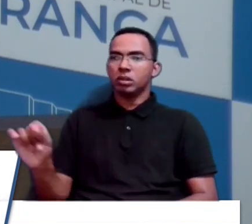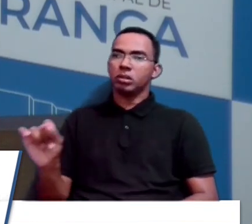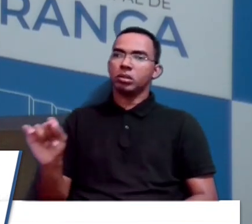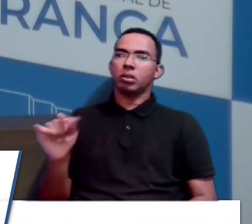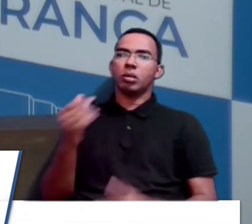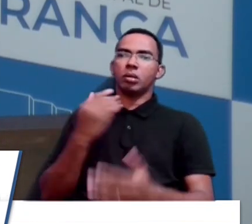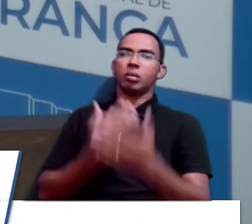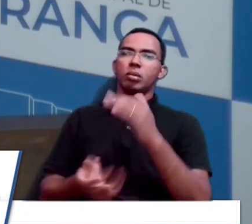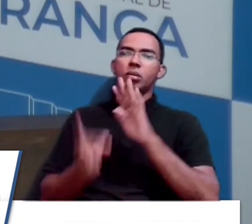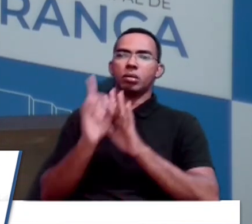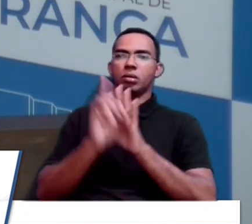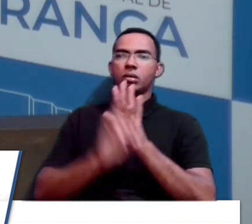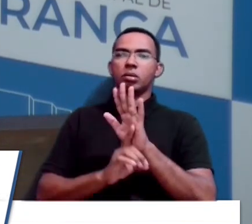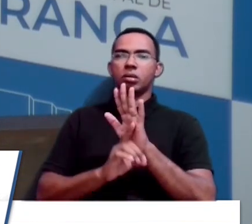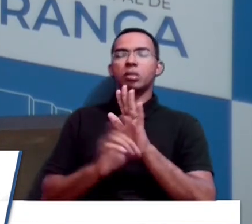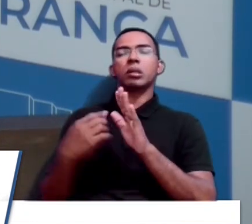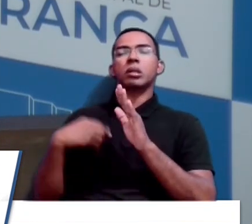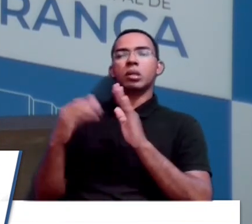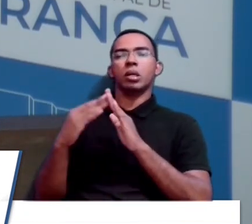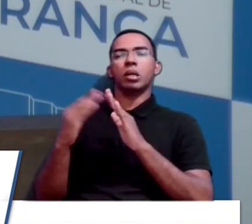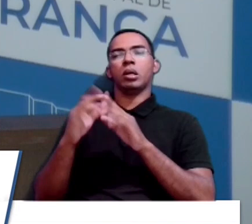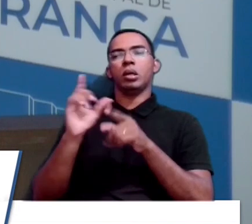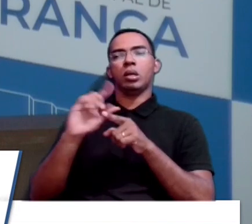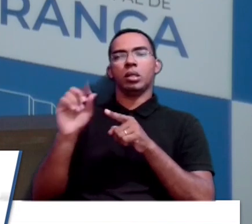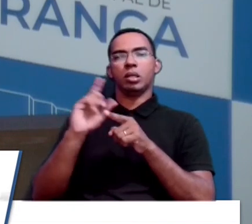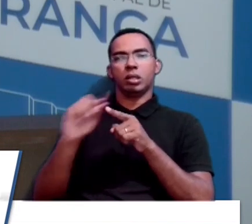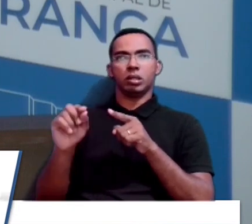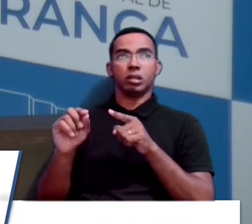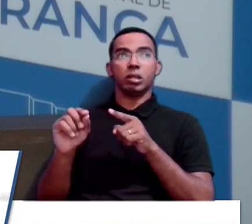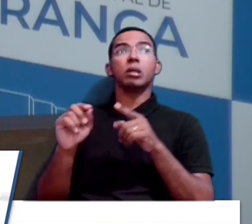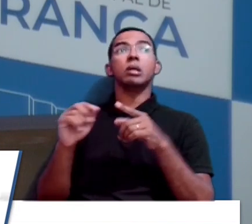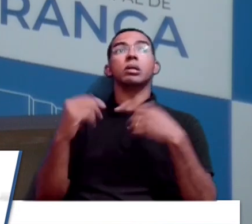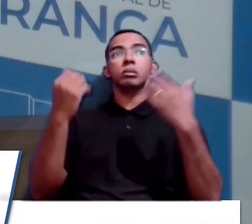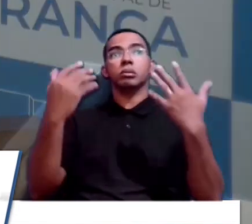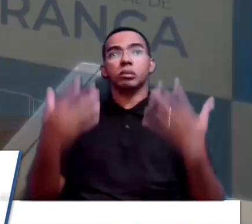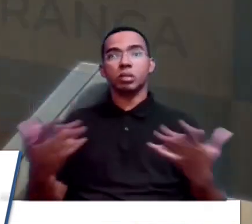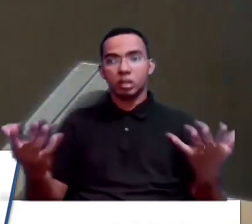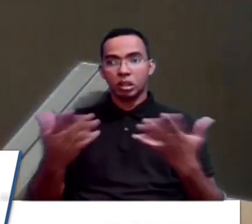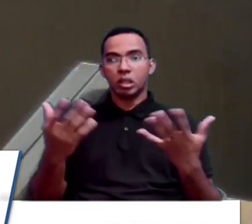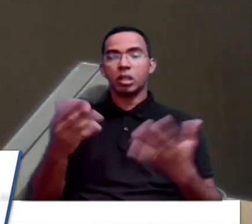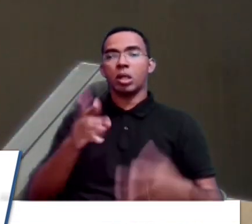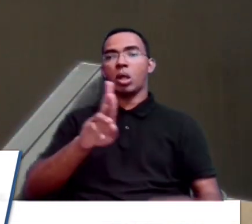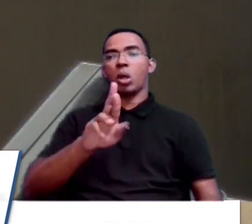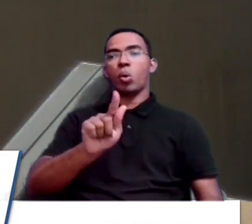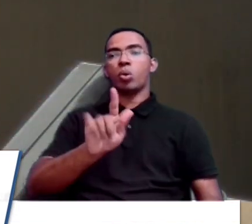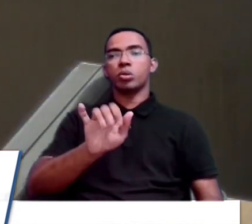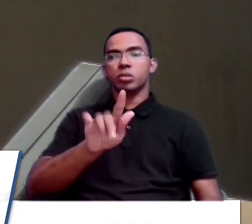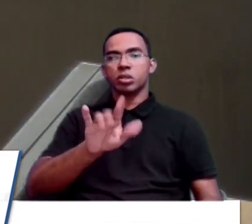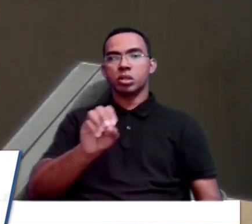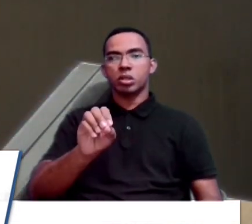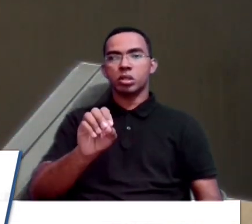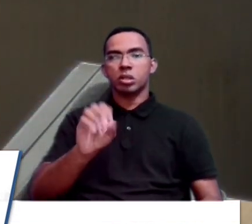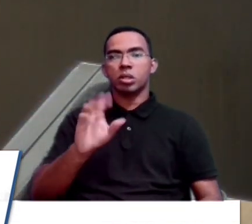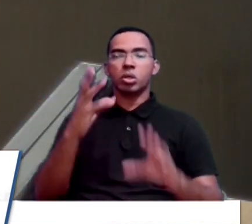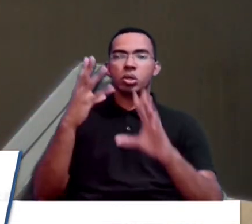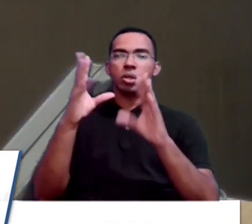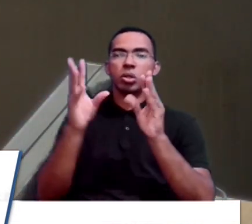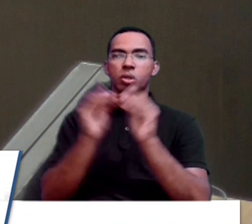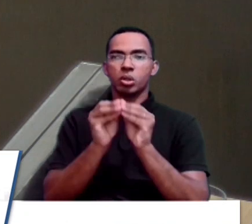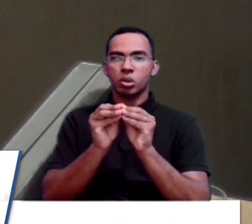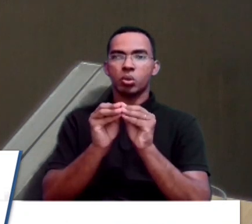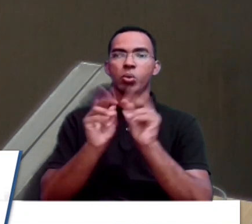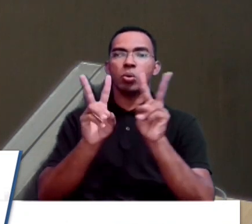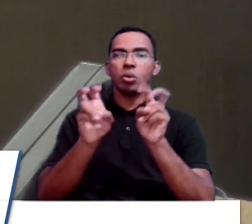meu direito de ter minha residência para alugar. Então, e tudo que nós estamos falando aqui, Rogério, o que se resume? A